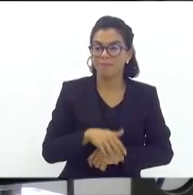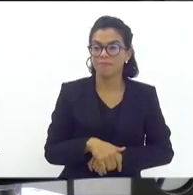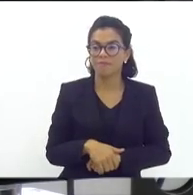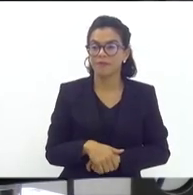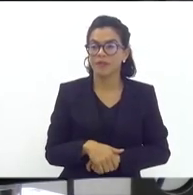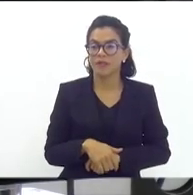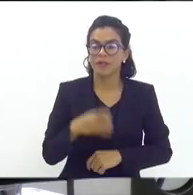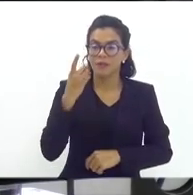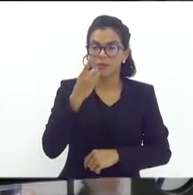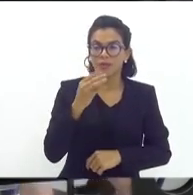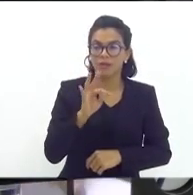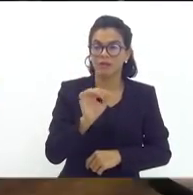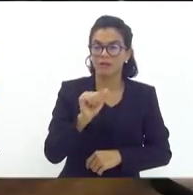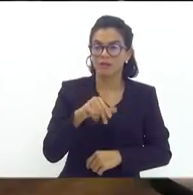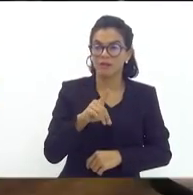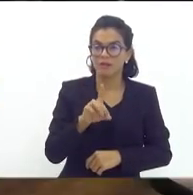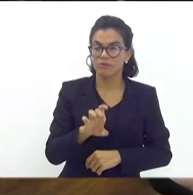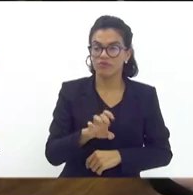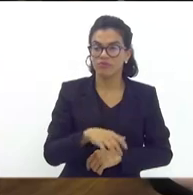Deputado